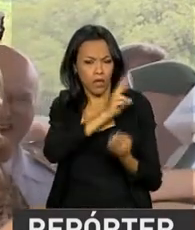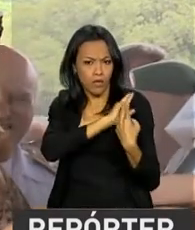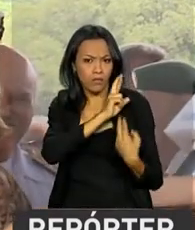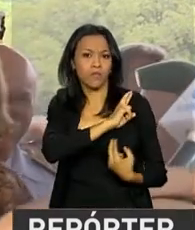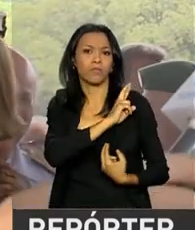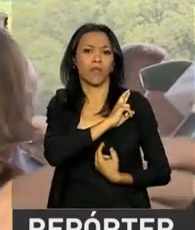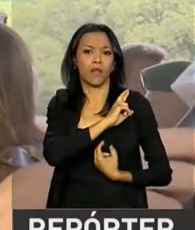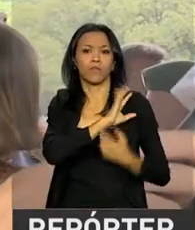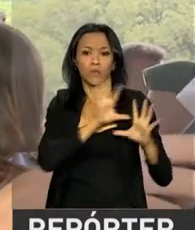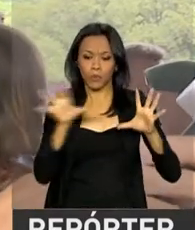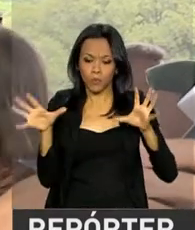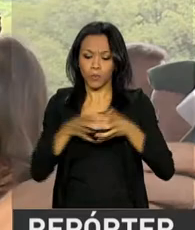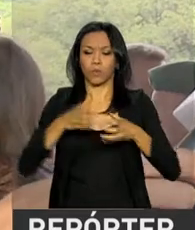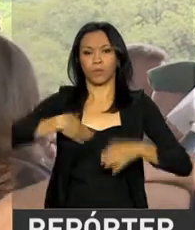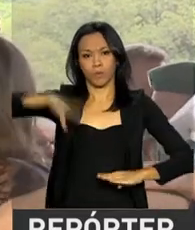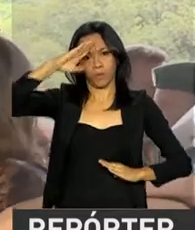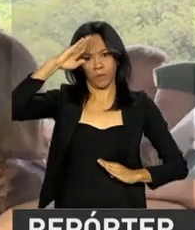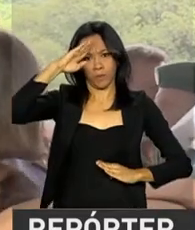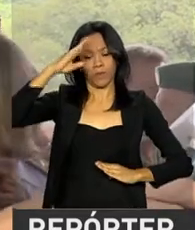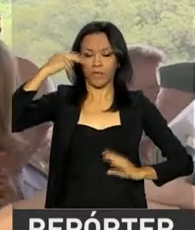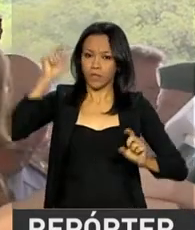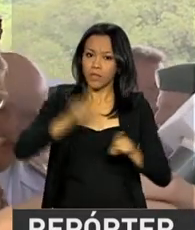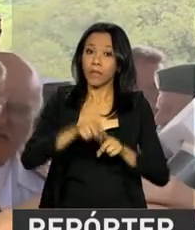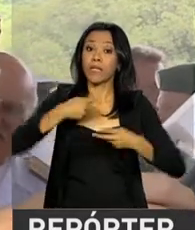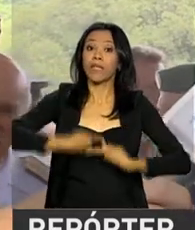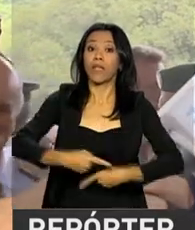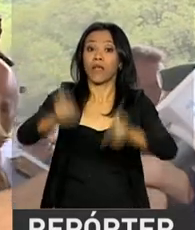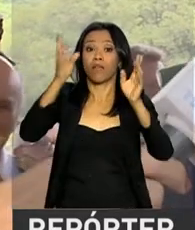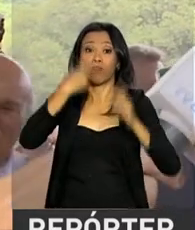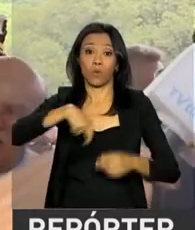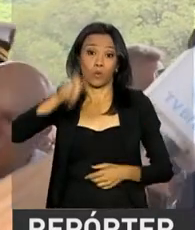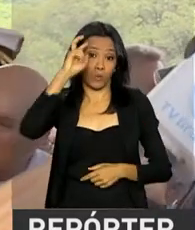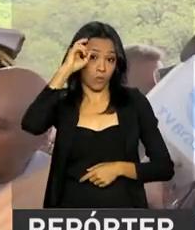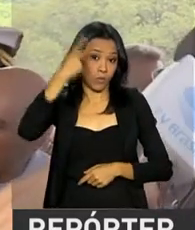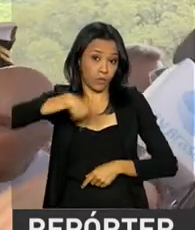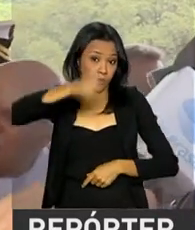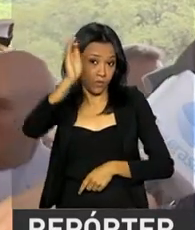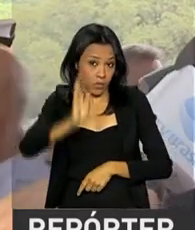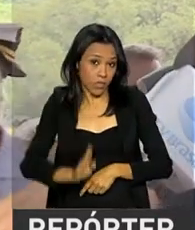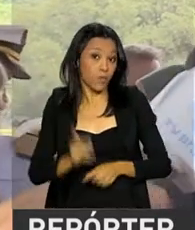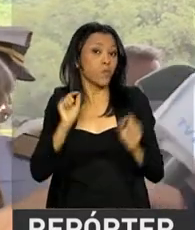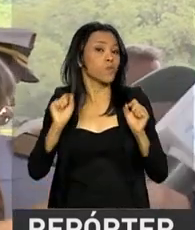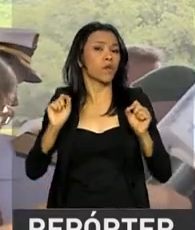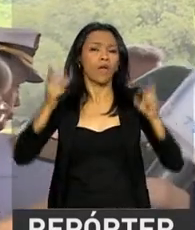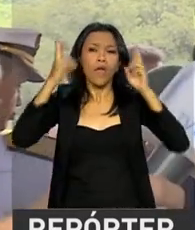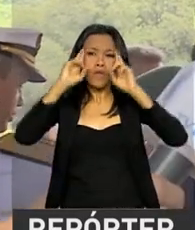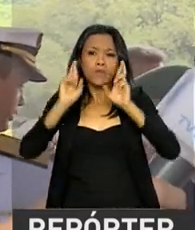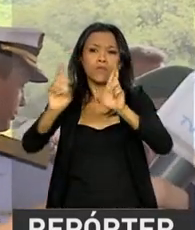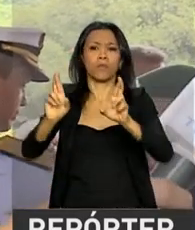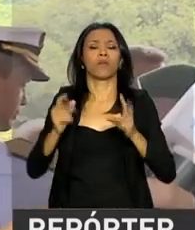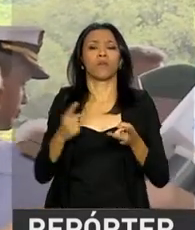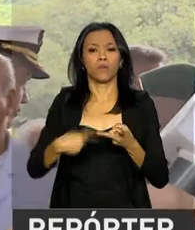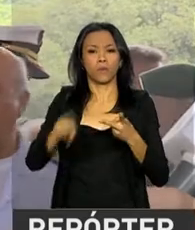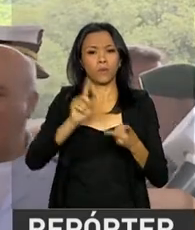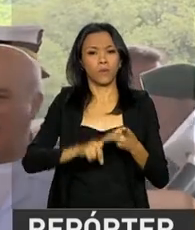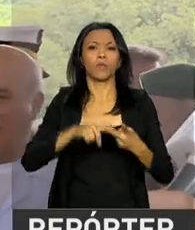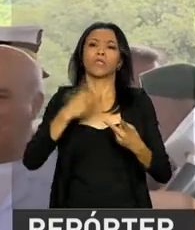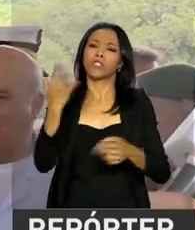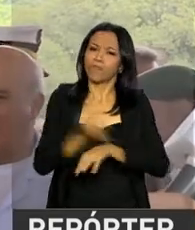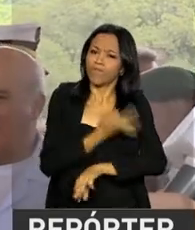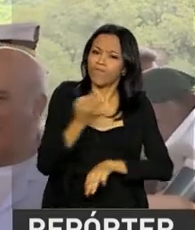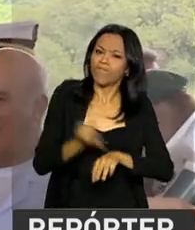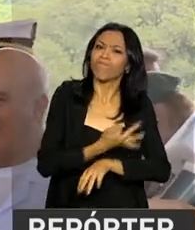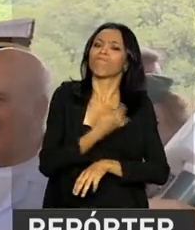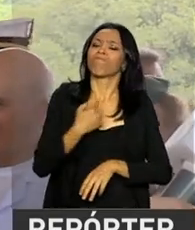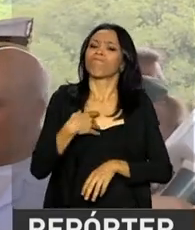e que também leva cultura brasileira a cultura da respeito ao outro a cultura da tolerância à